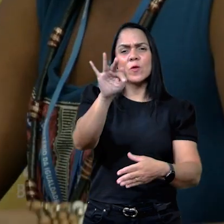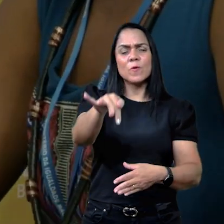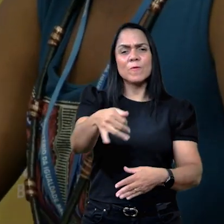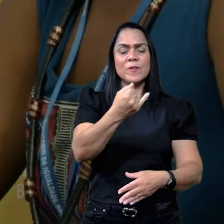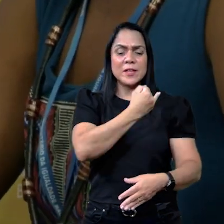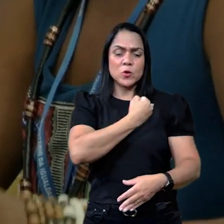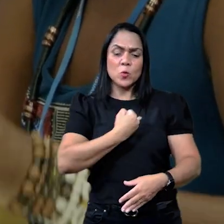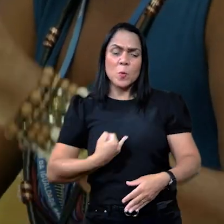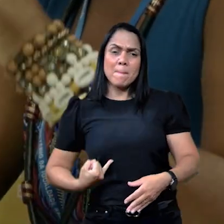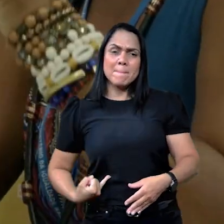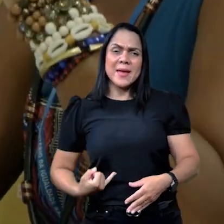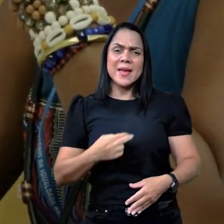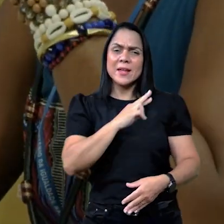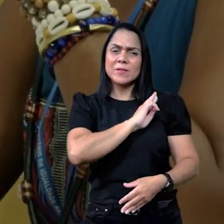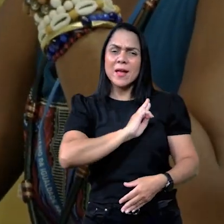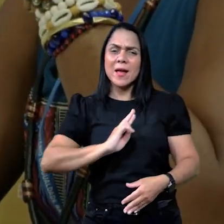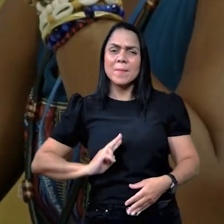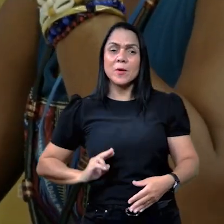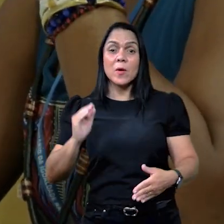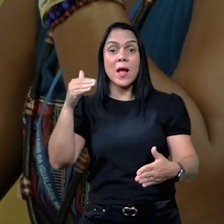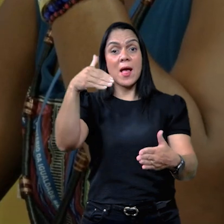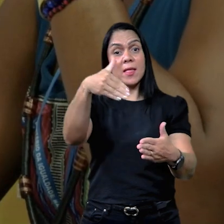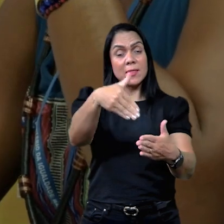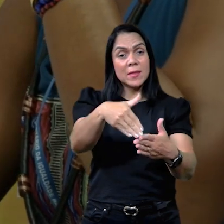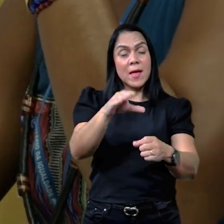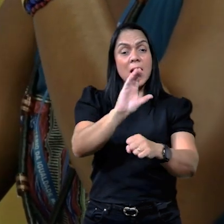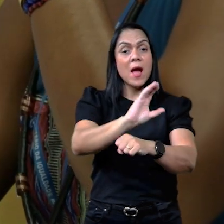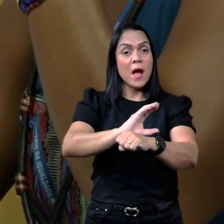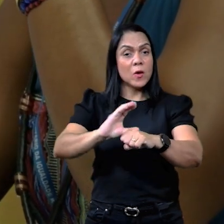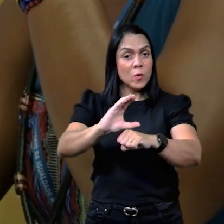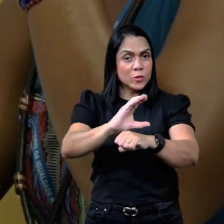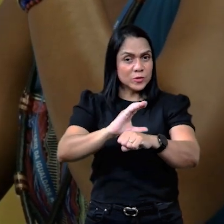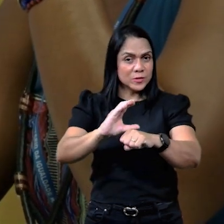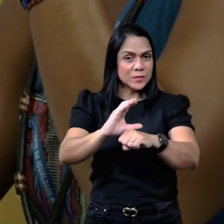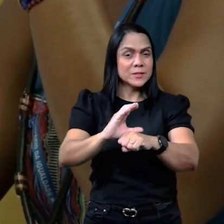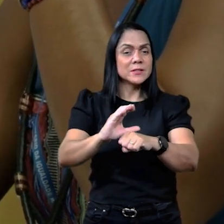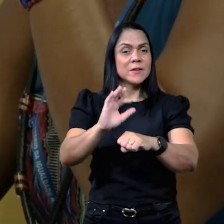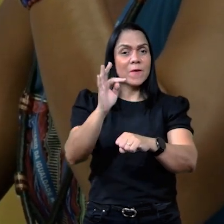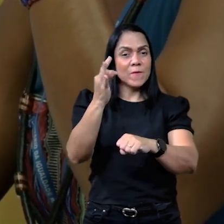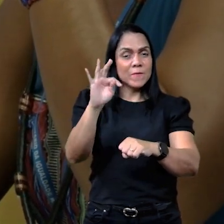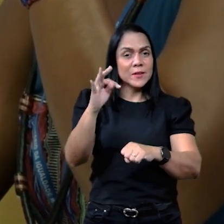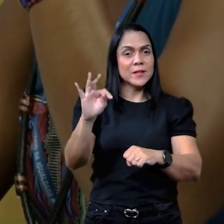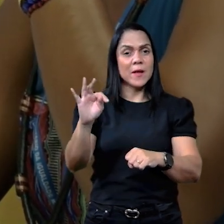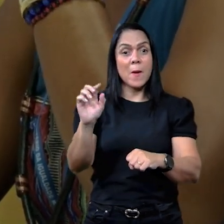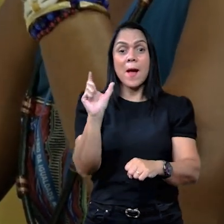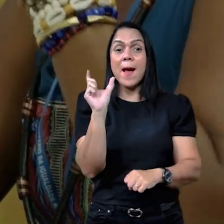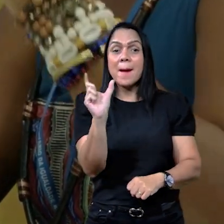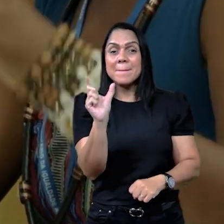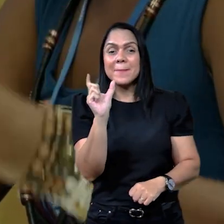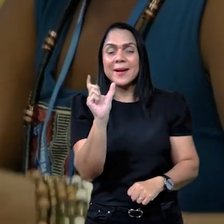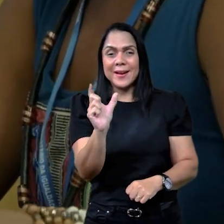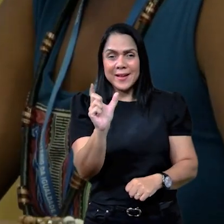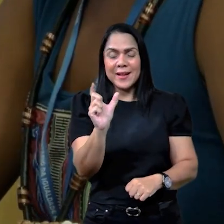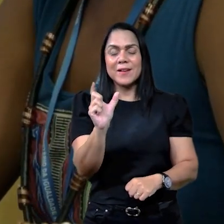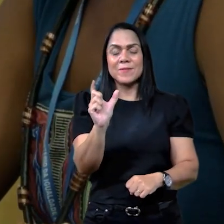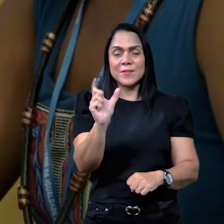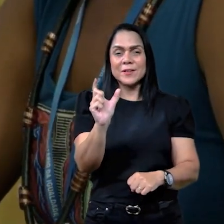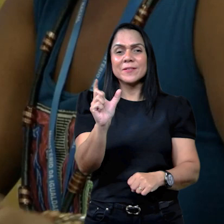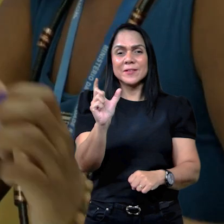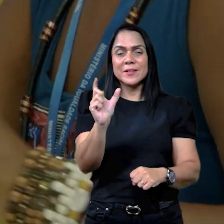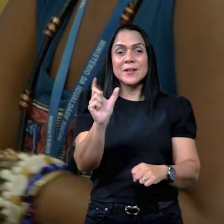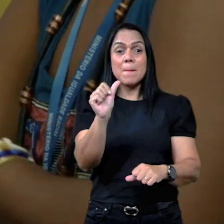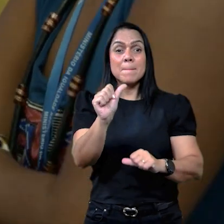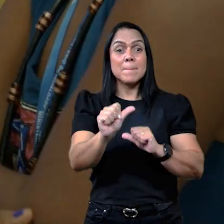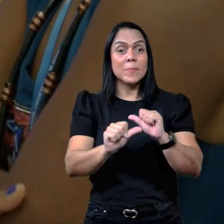República, do Império, da República, até a Constituição, de fato, a palavra quilombo, ela saiu dos